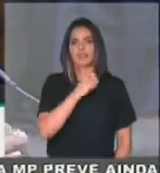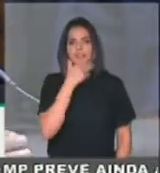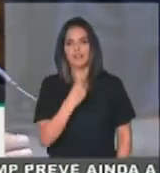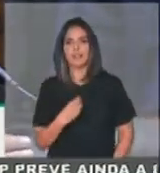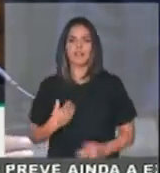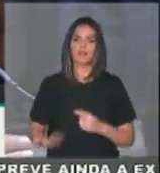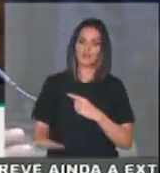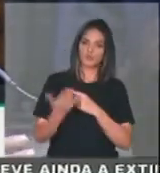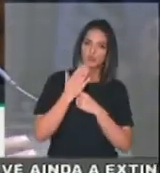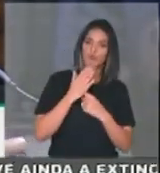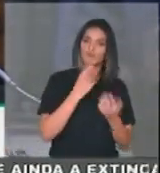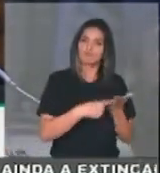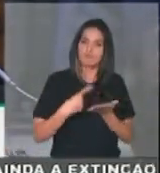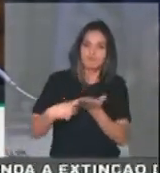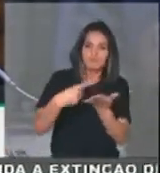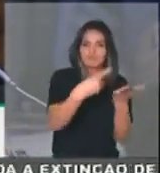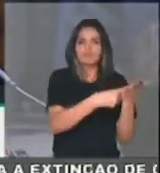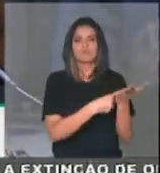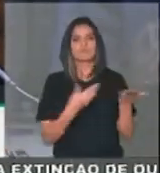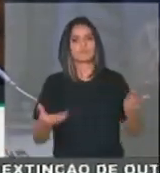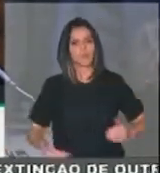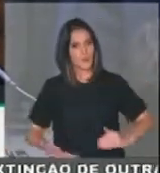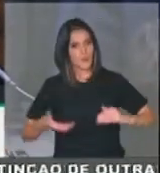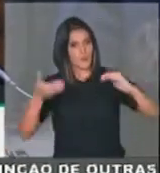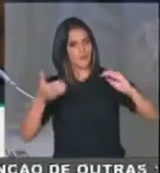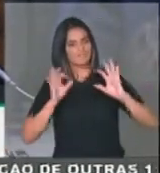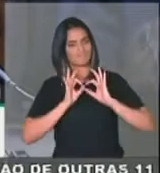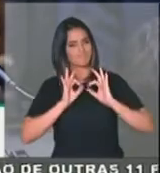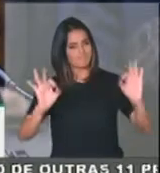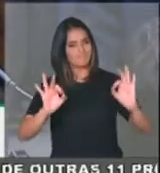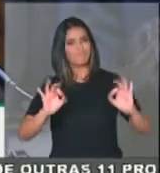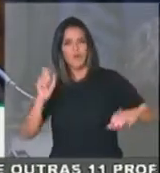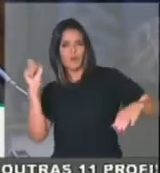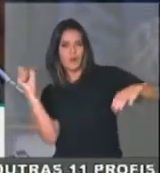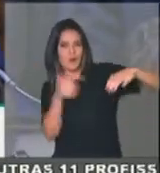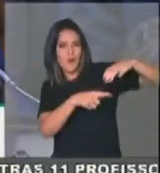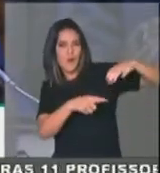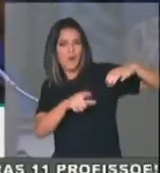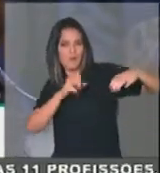que nos ajudaram nessa articulação. O Congresso faz um grande gol em favor do povo brasileiro.